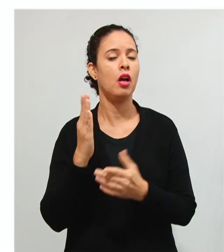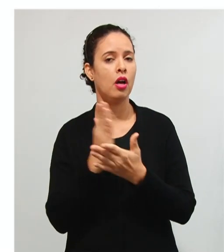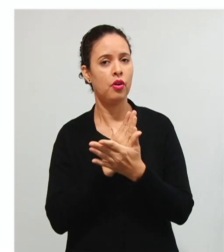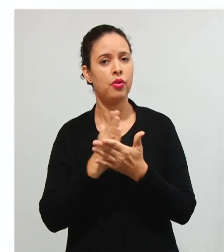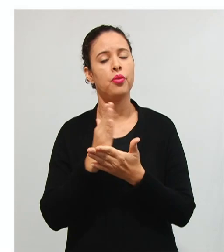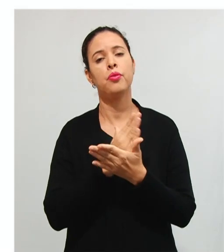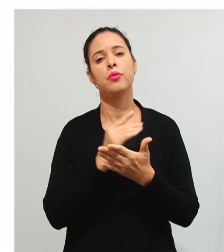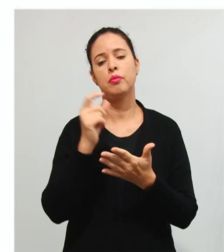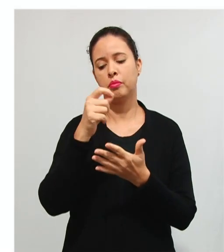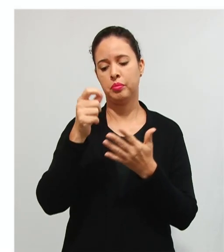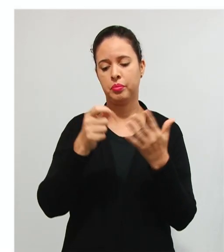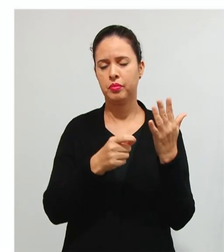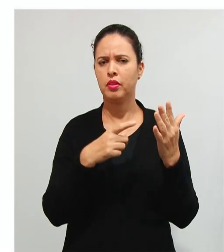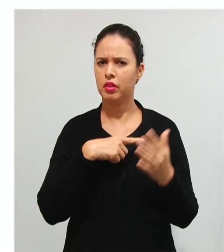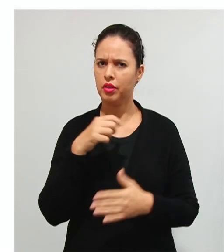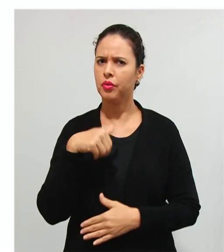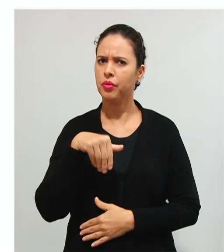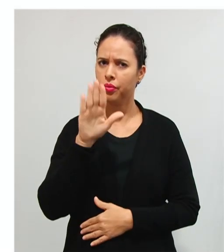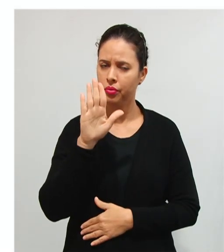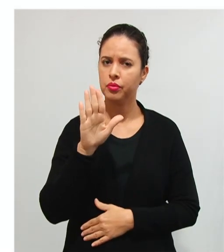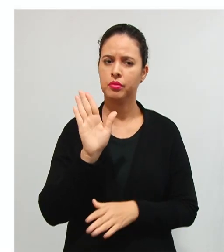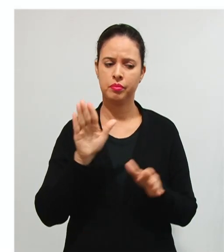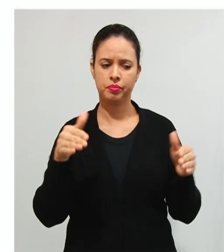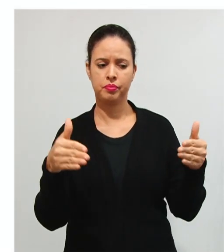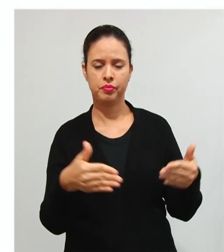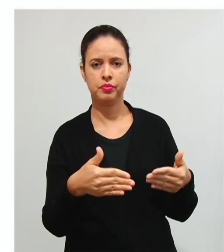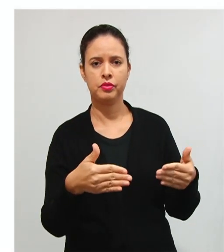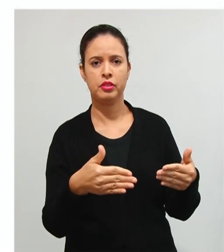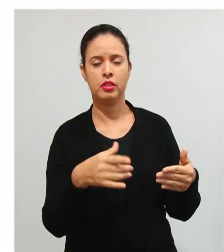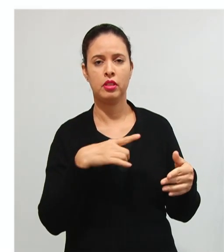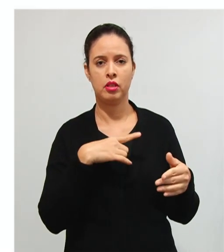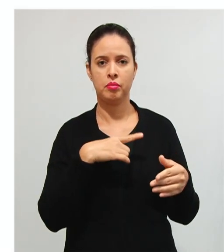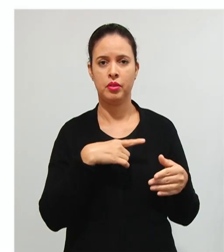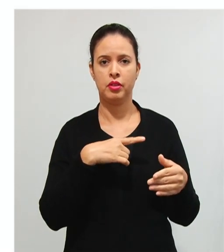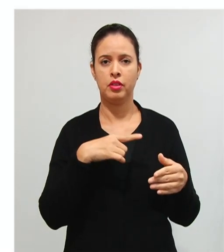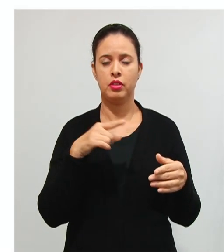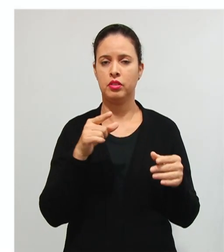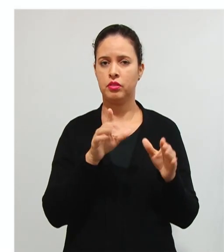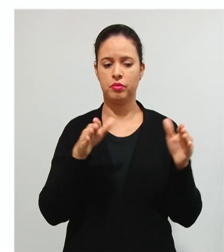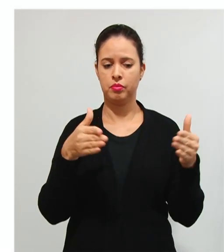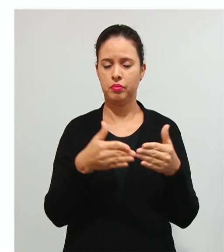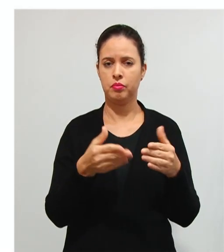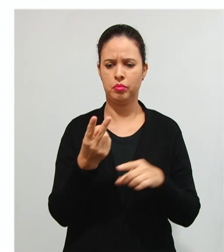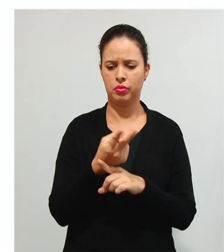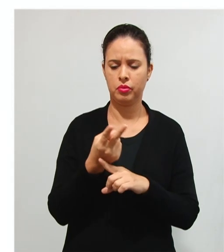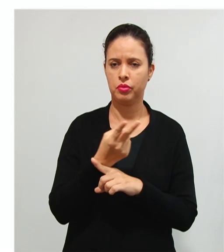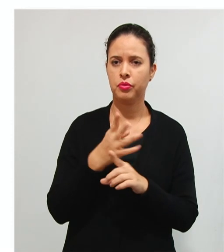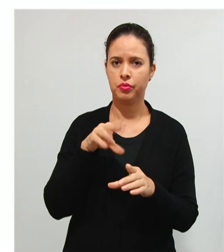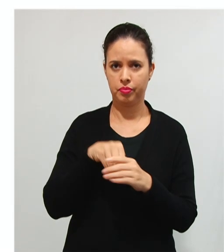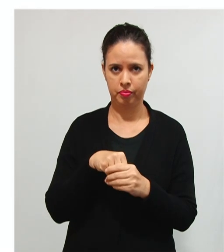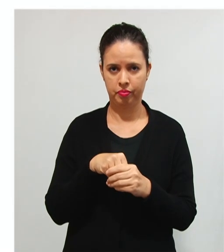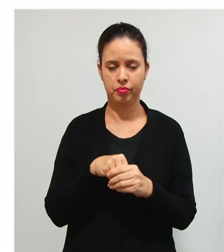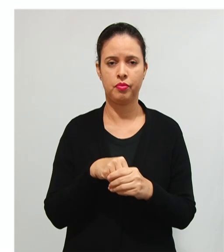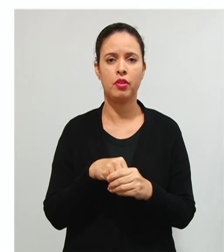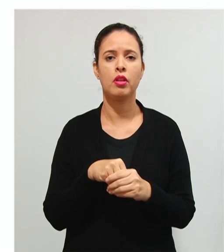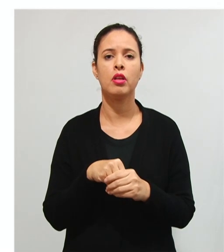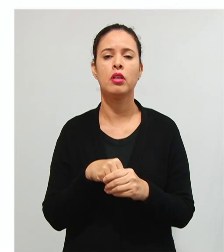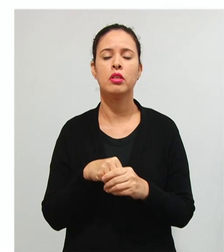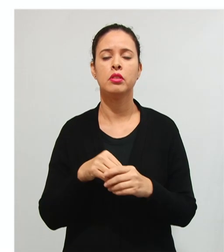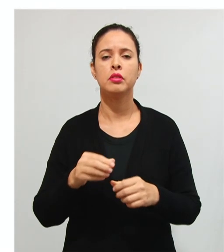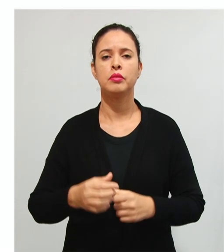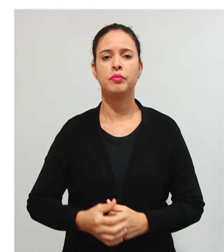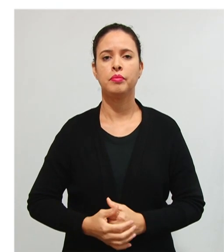operadores, existem outros mais específicos ou ainda filtros específicos dentro da plataforma de busca do Google.